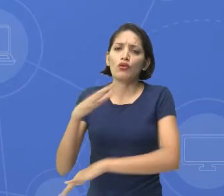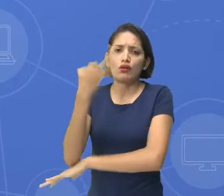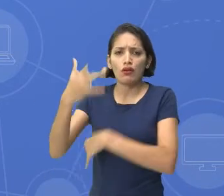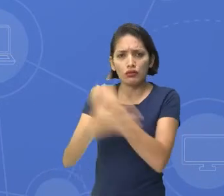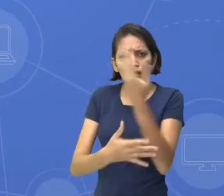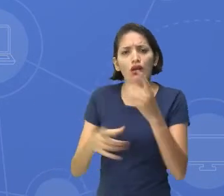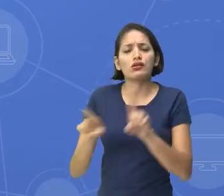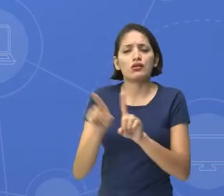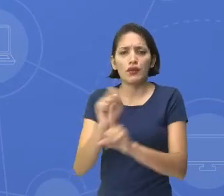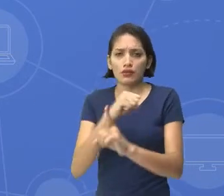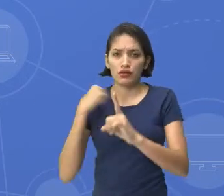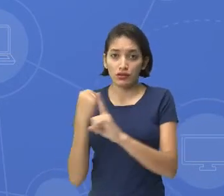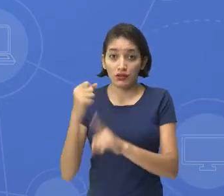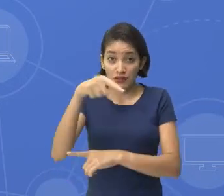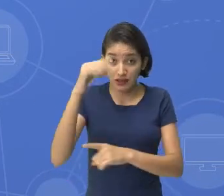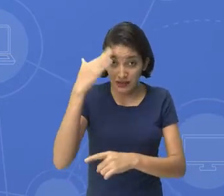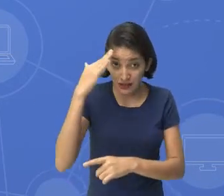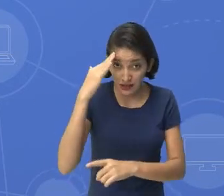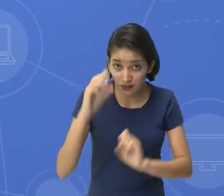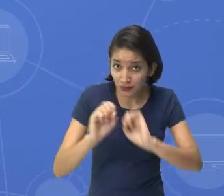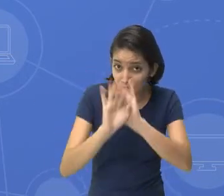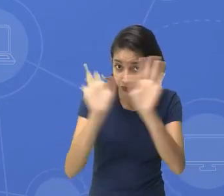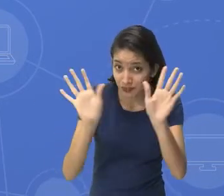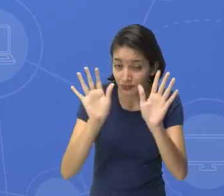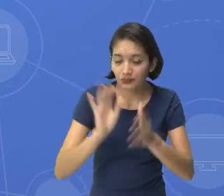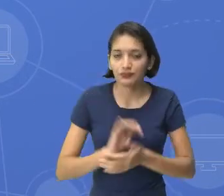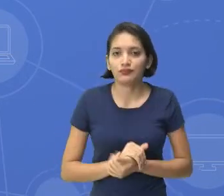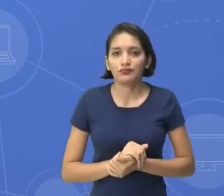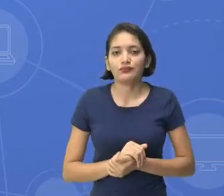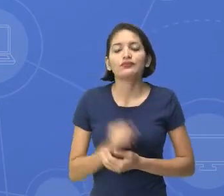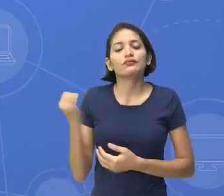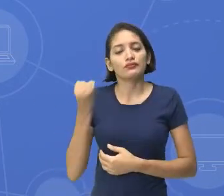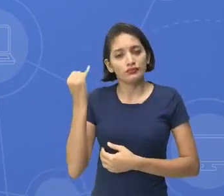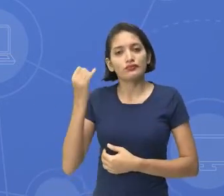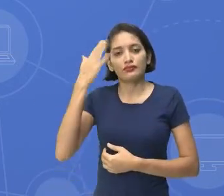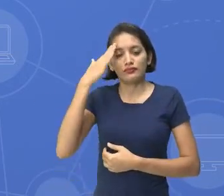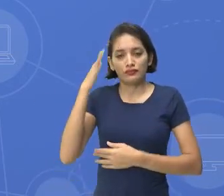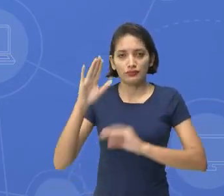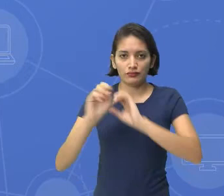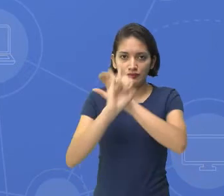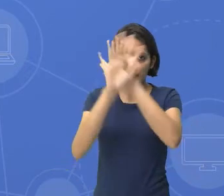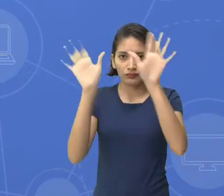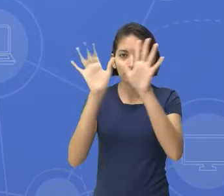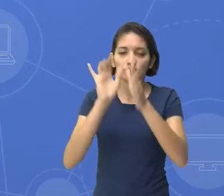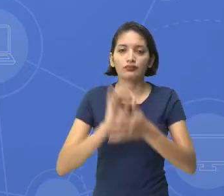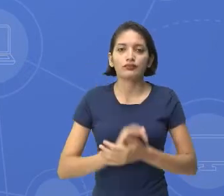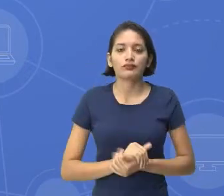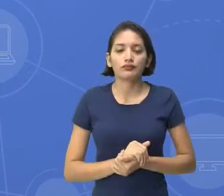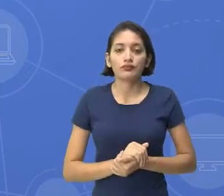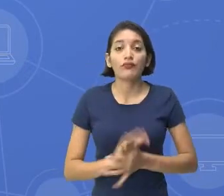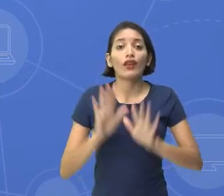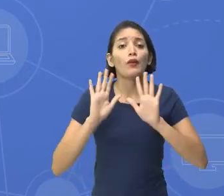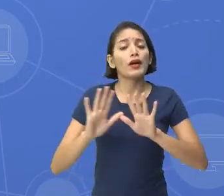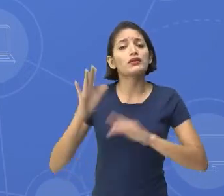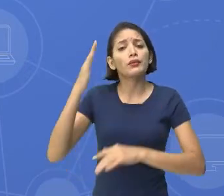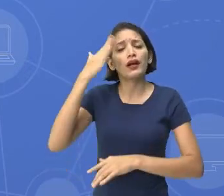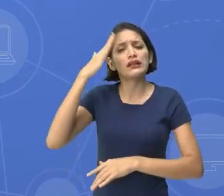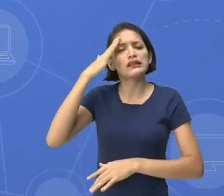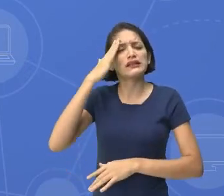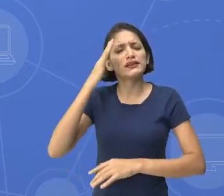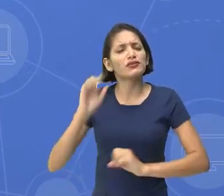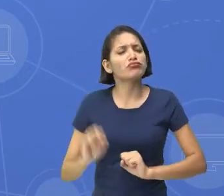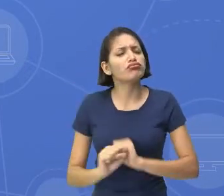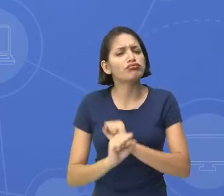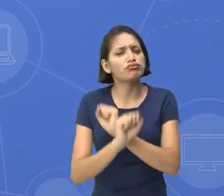sociedade. Entenderam aí esse ponto? É importante entender isso. Mas para entender melhor